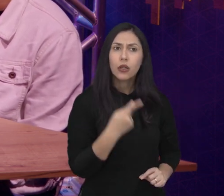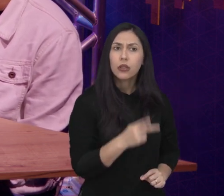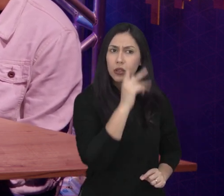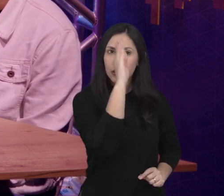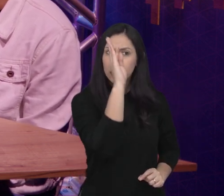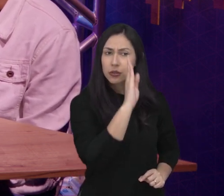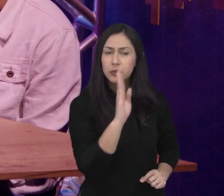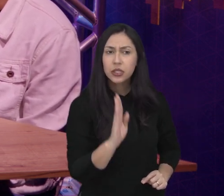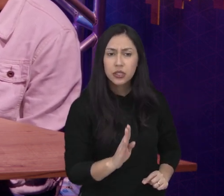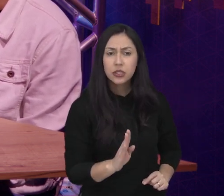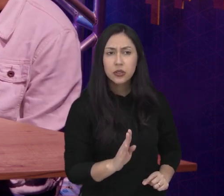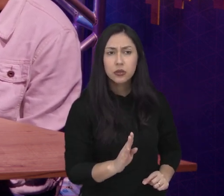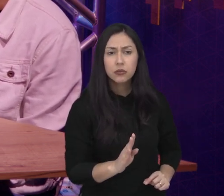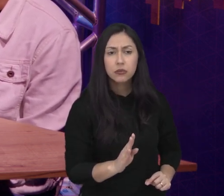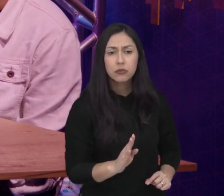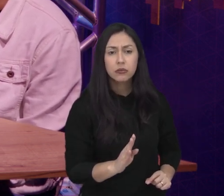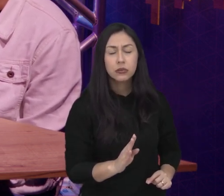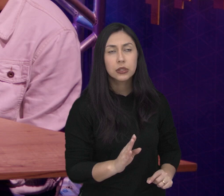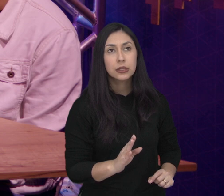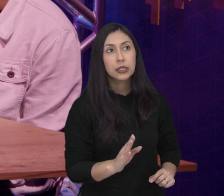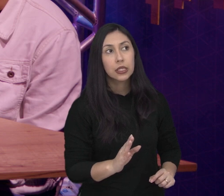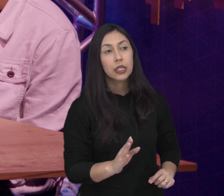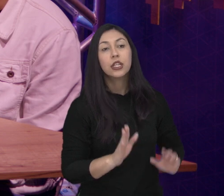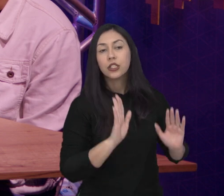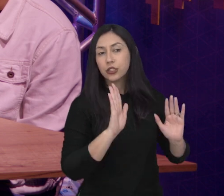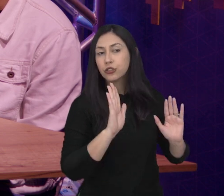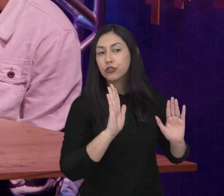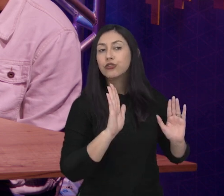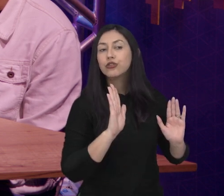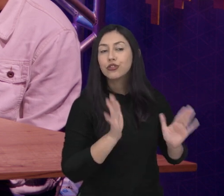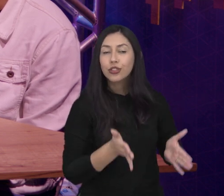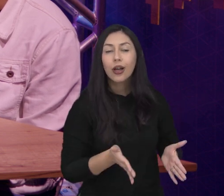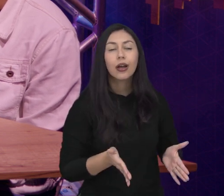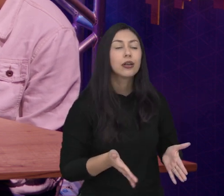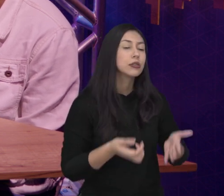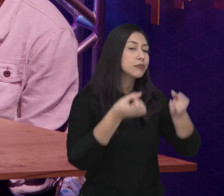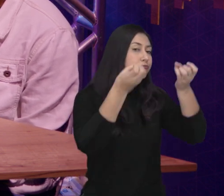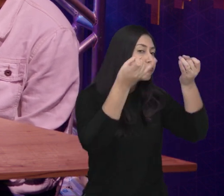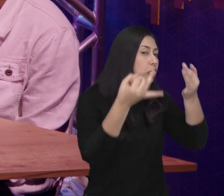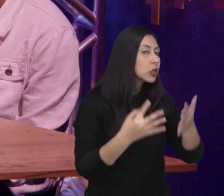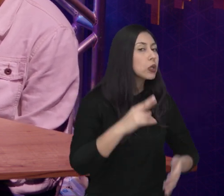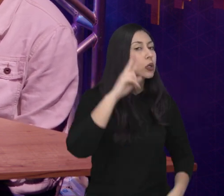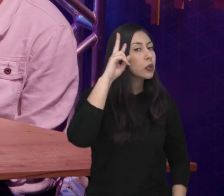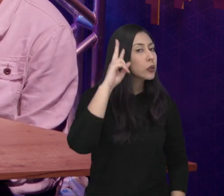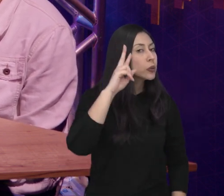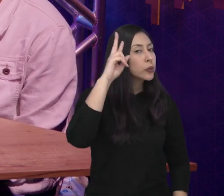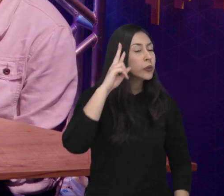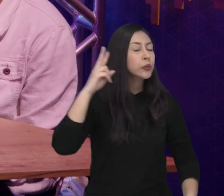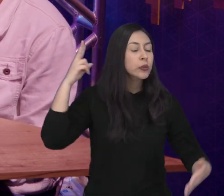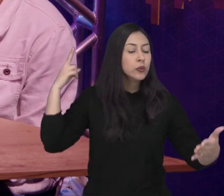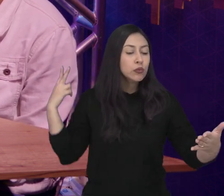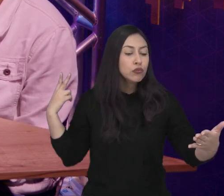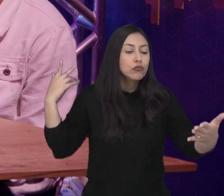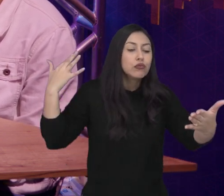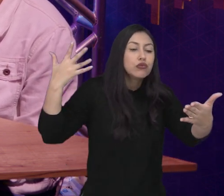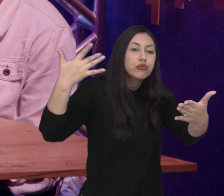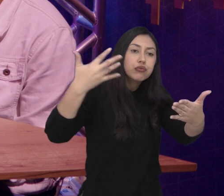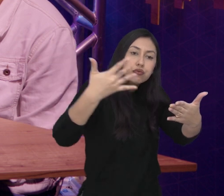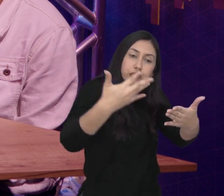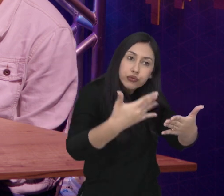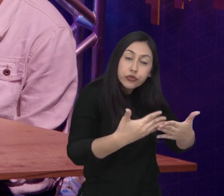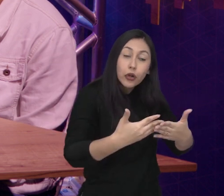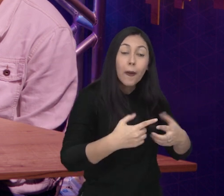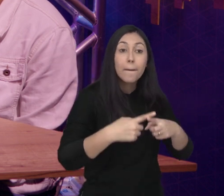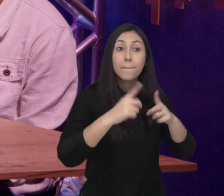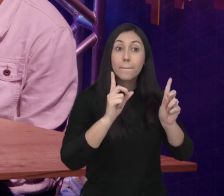aqui no Brasil, então, né, a gente tem... a gente fez um breve resumo, né, histórico dos imigrantes